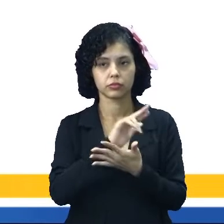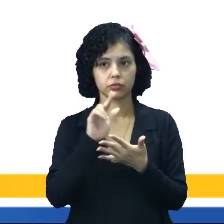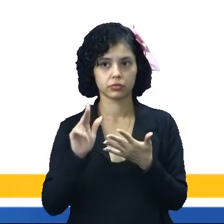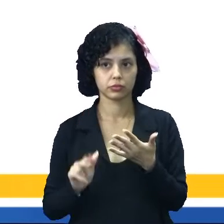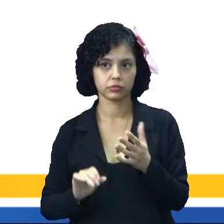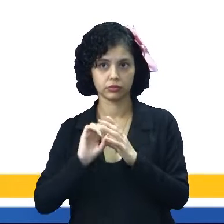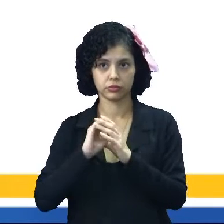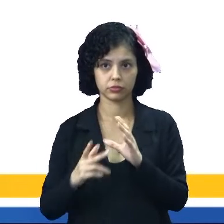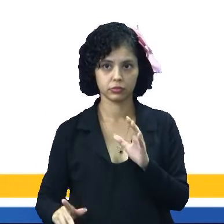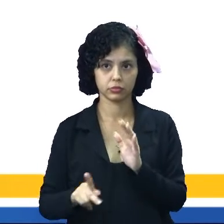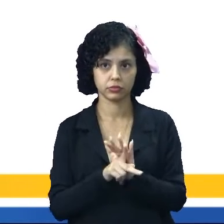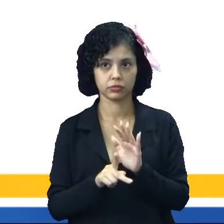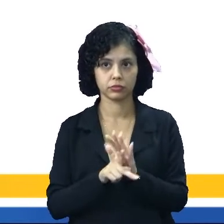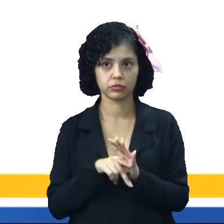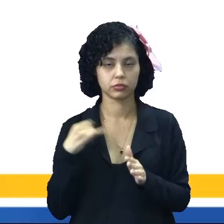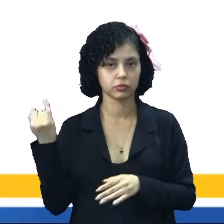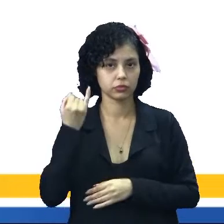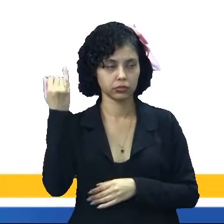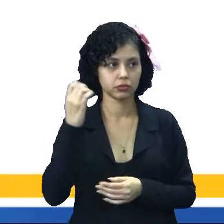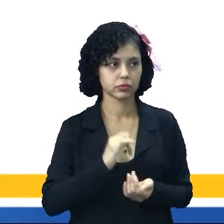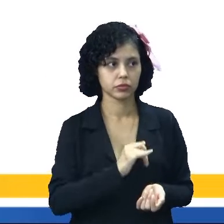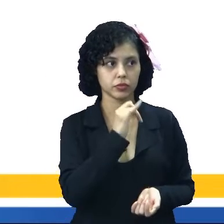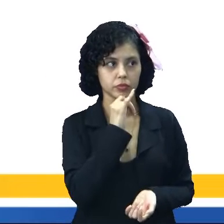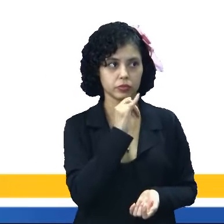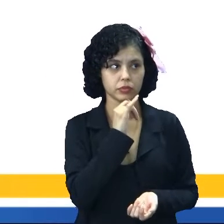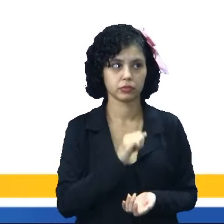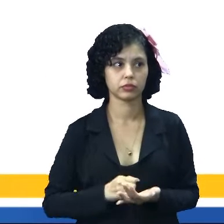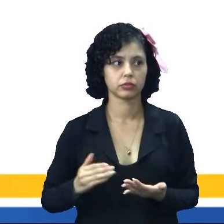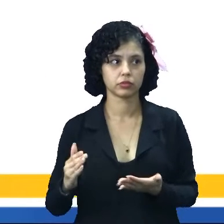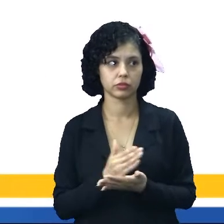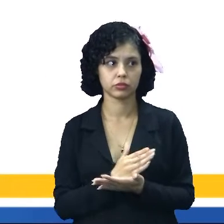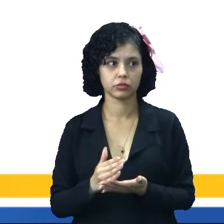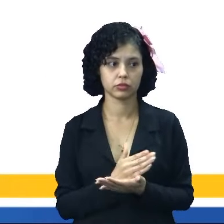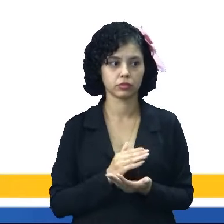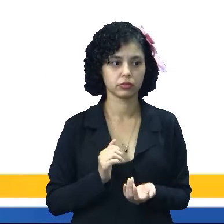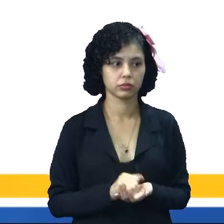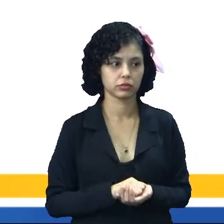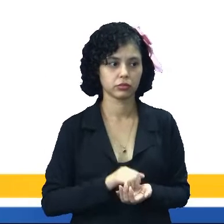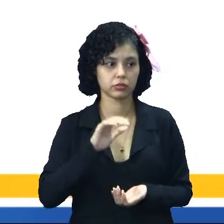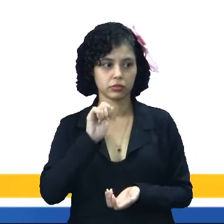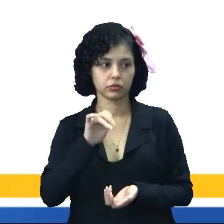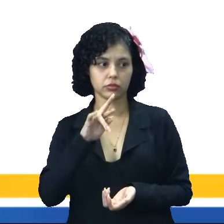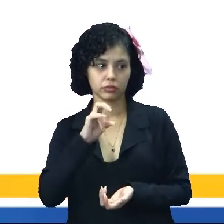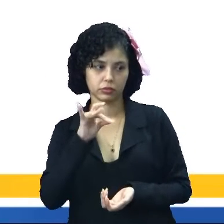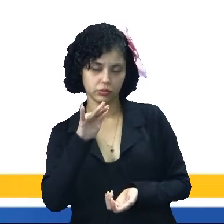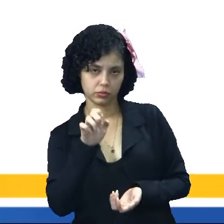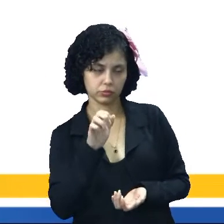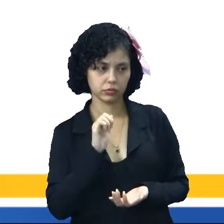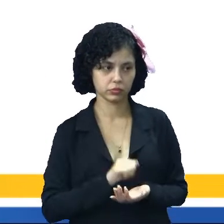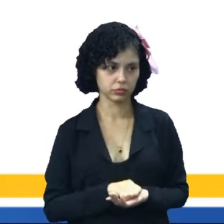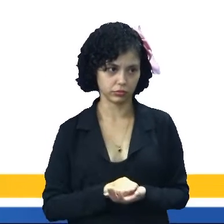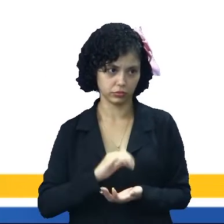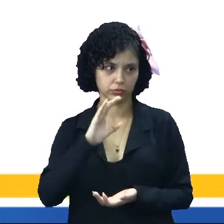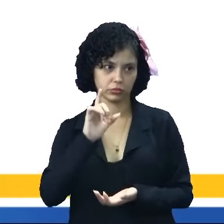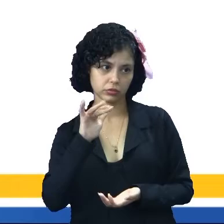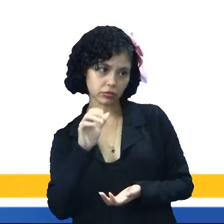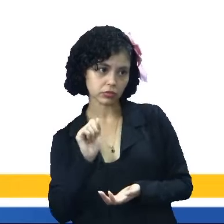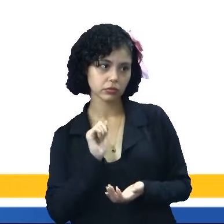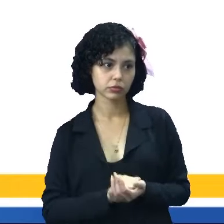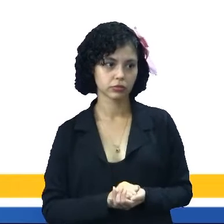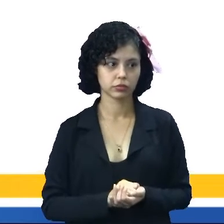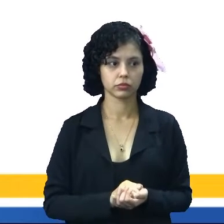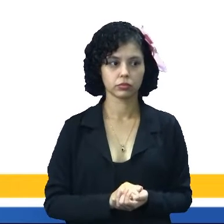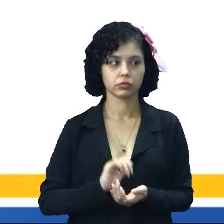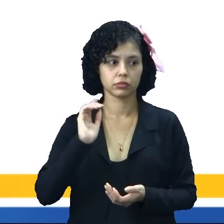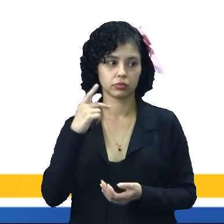e algumas características bem importantes, como por exemplo, algumas são adstringentes, são cáusticas e são